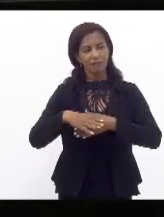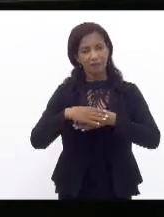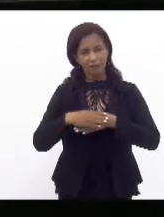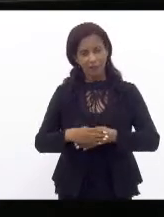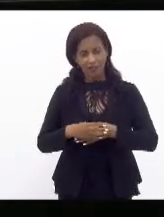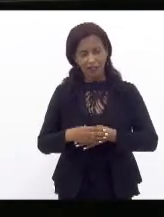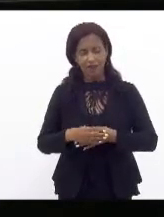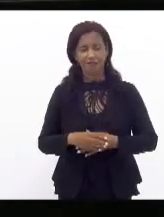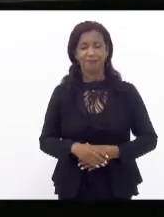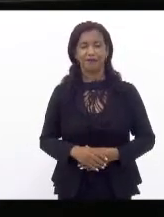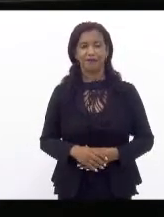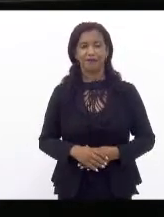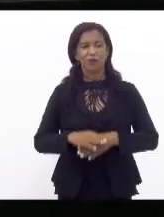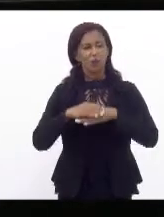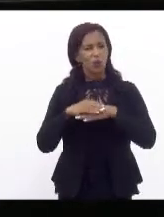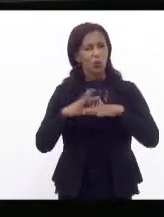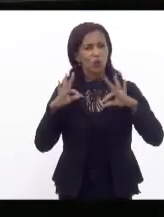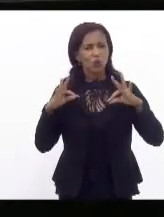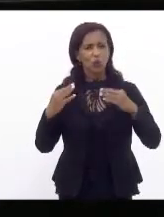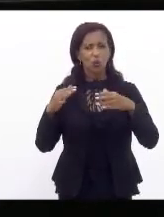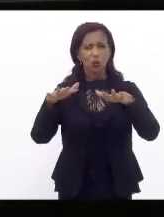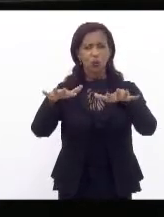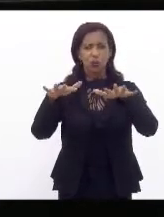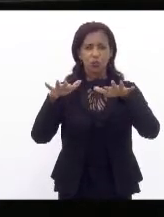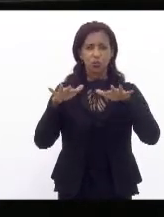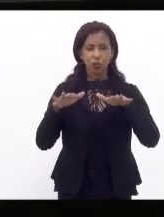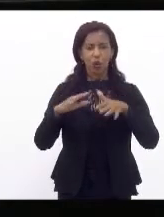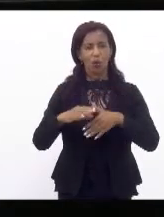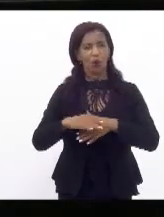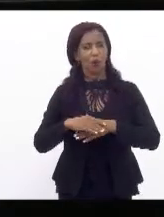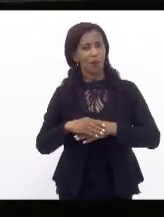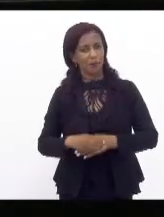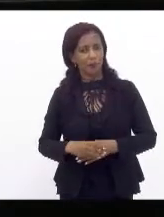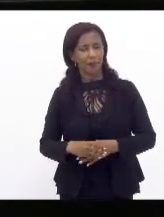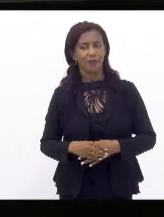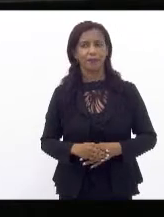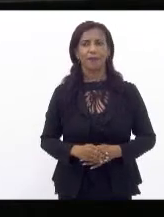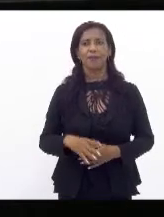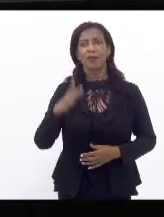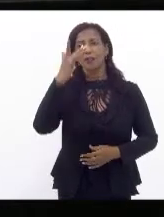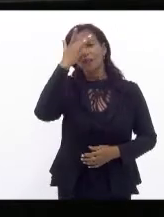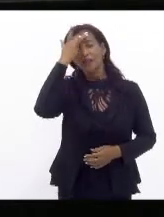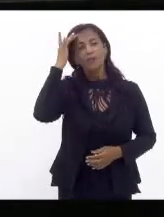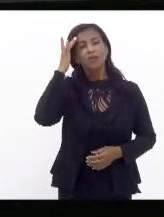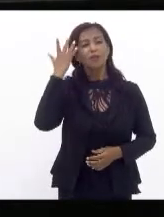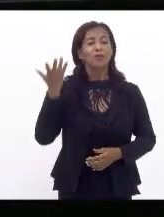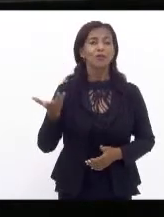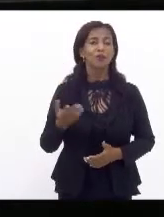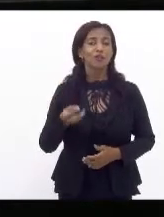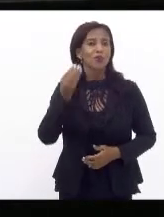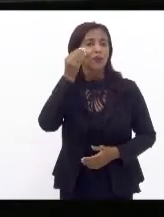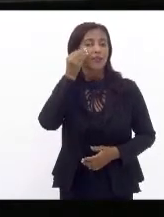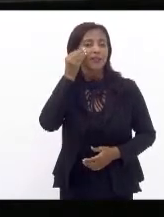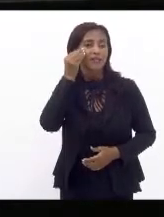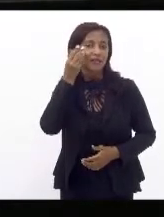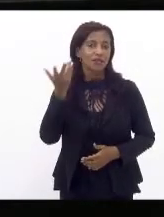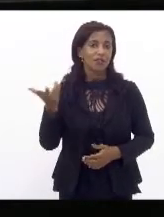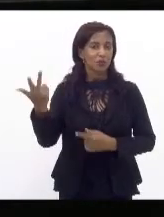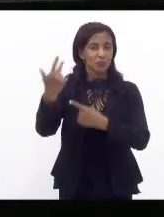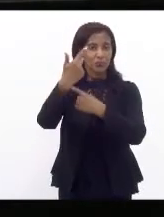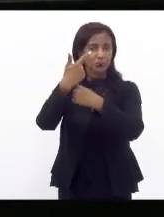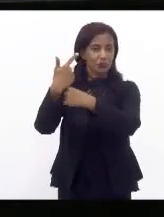cumprimentá-la, cumprimentar todo o plenário, cumprimentar as pessoas, né, que estão assistindo aqui